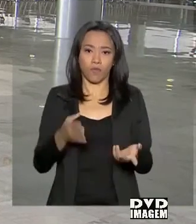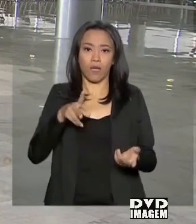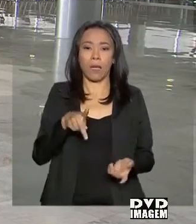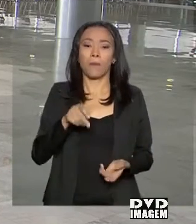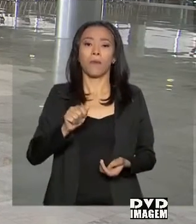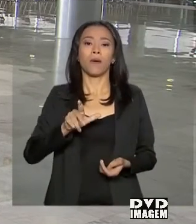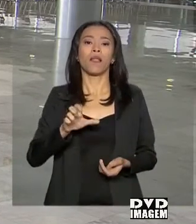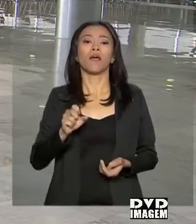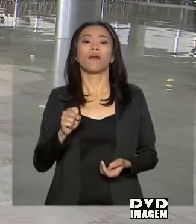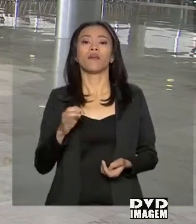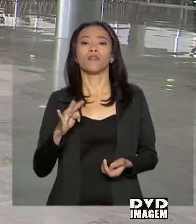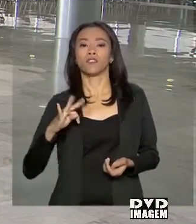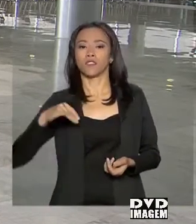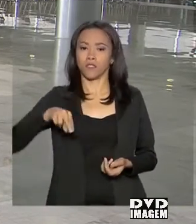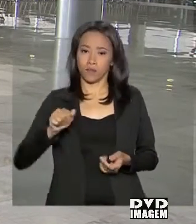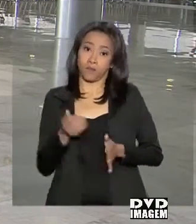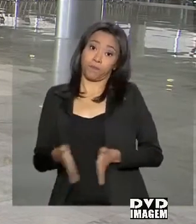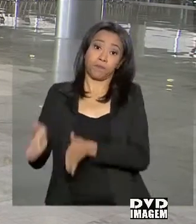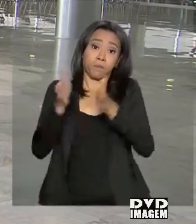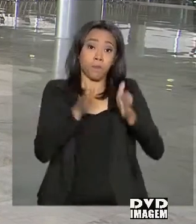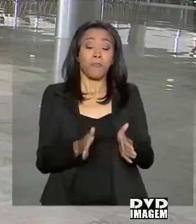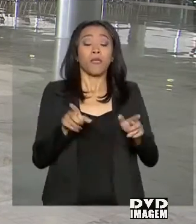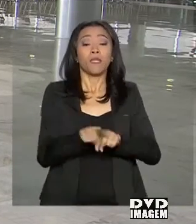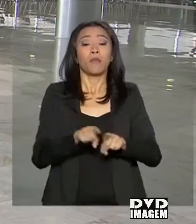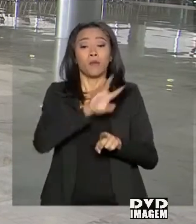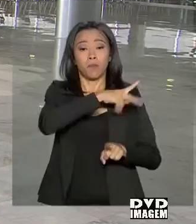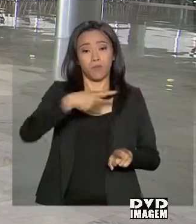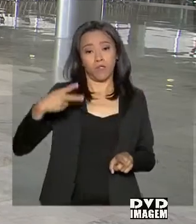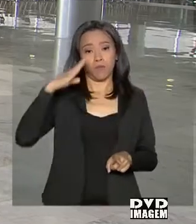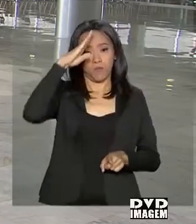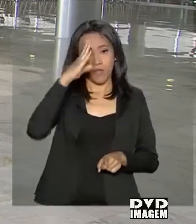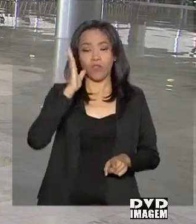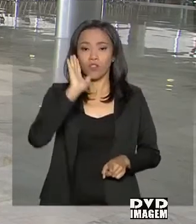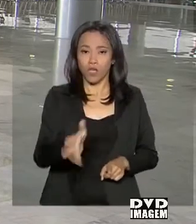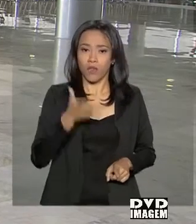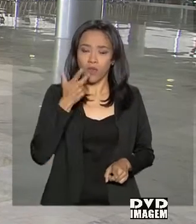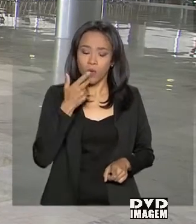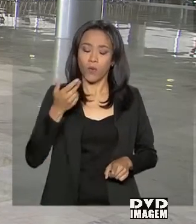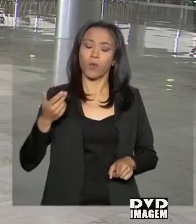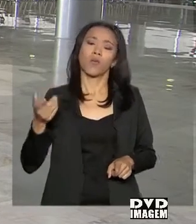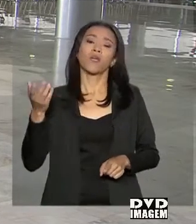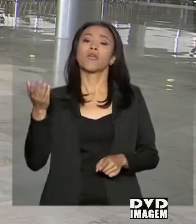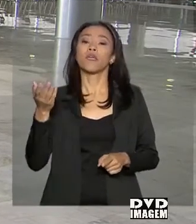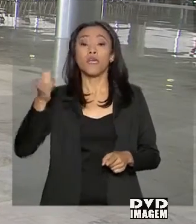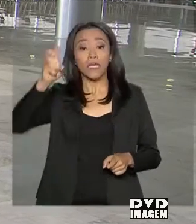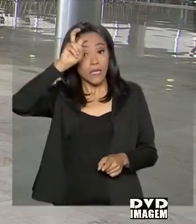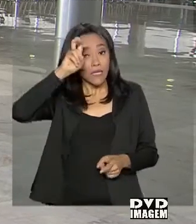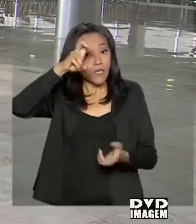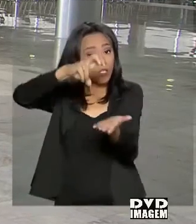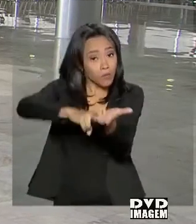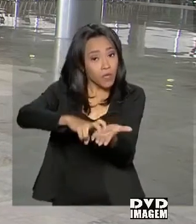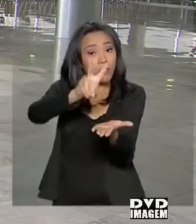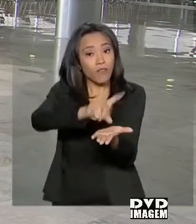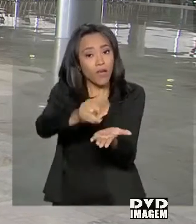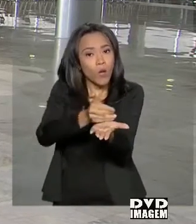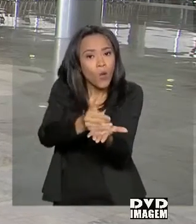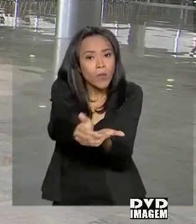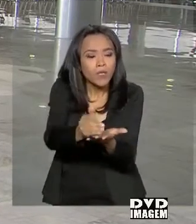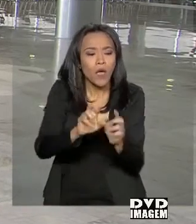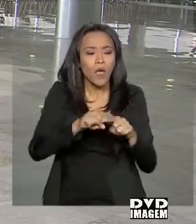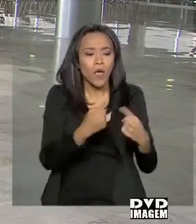E o presidente Jair Bolsonaro também adiantou que já nesta quinta-feira de manhã ele começa a se reunir